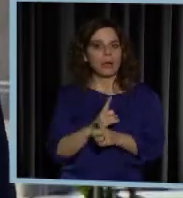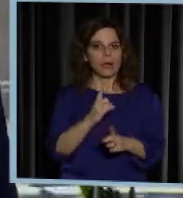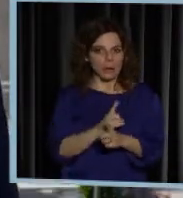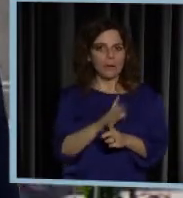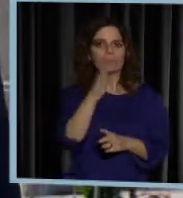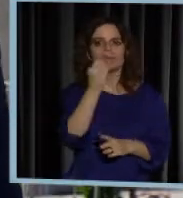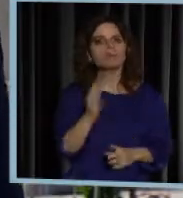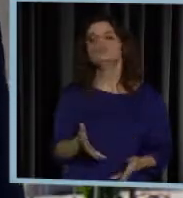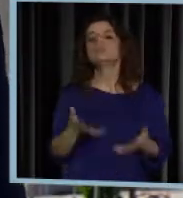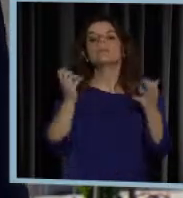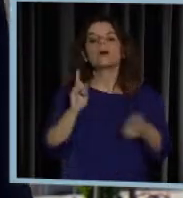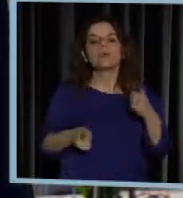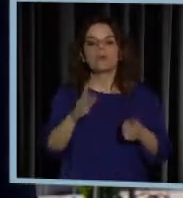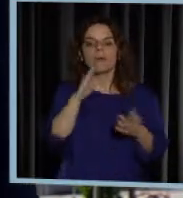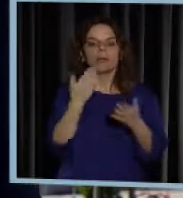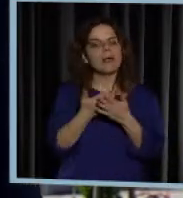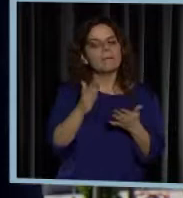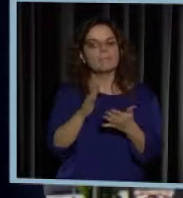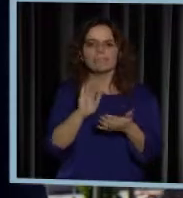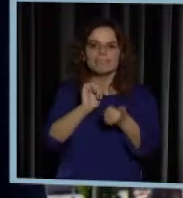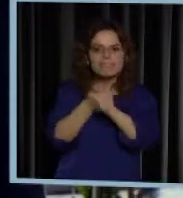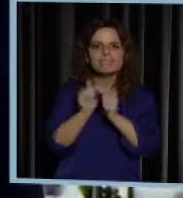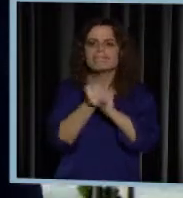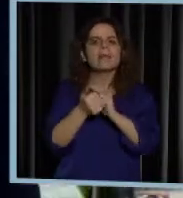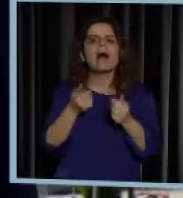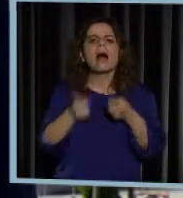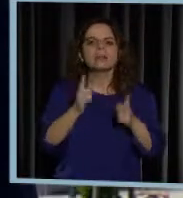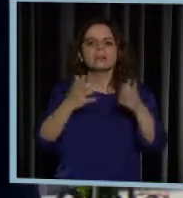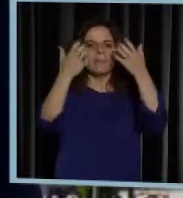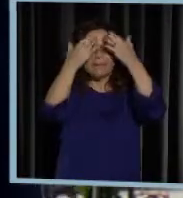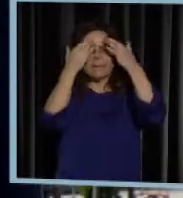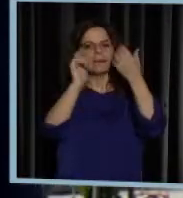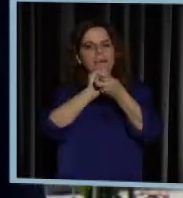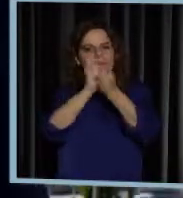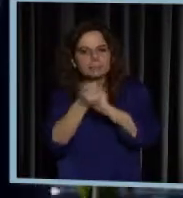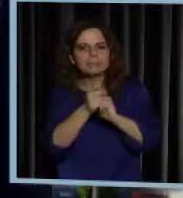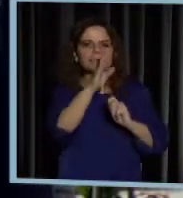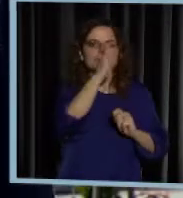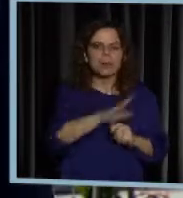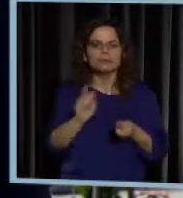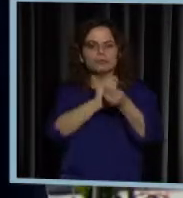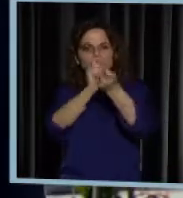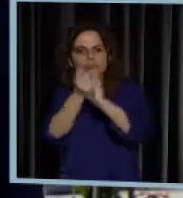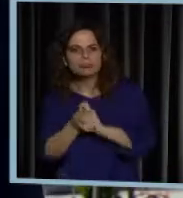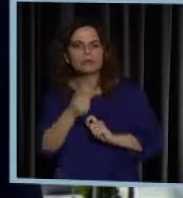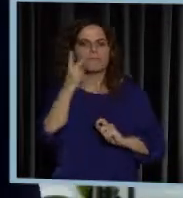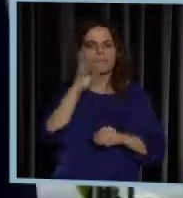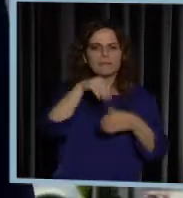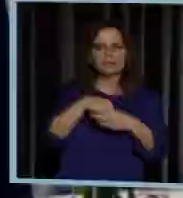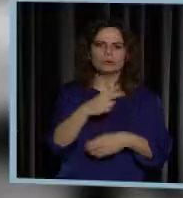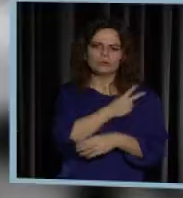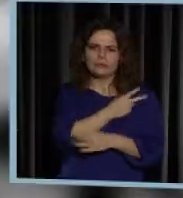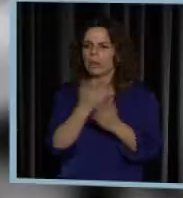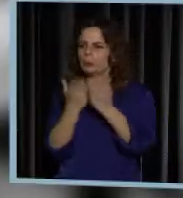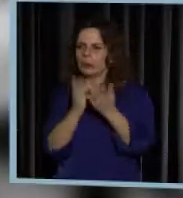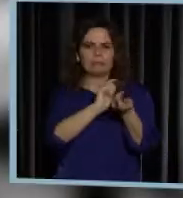o que eles querem são transformações das mentalidades, nos costumes, nas vivências, nas universidades, nas